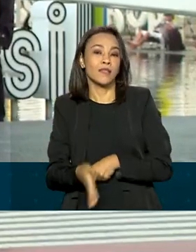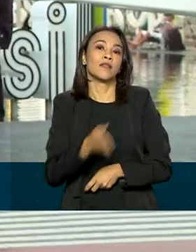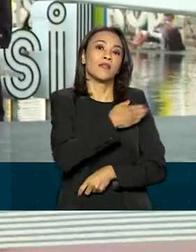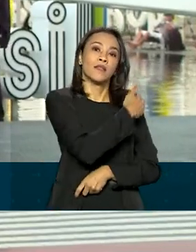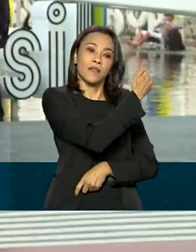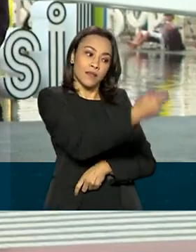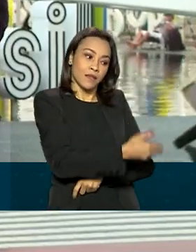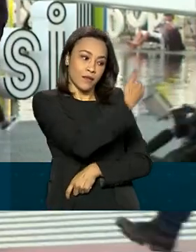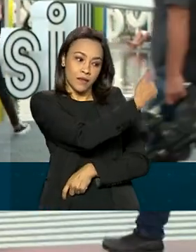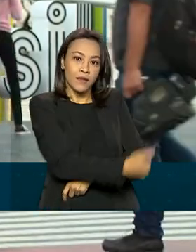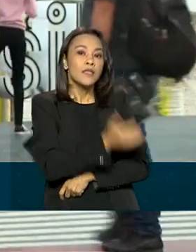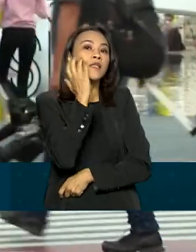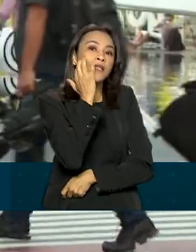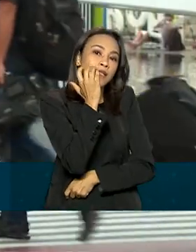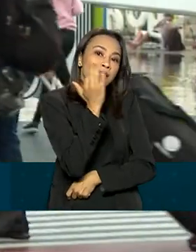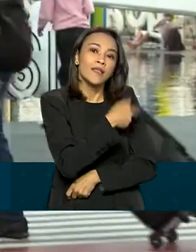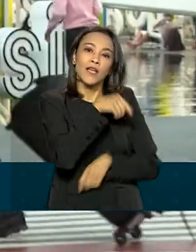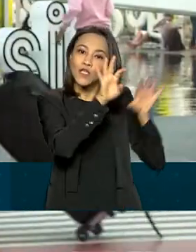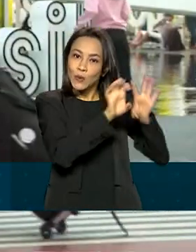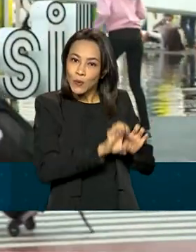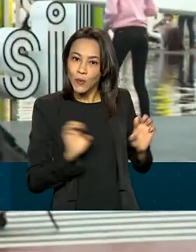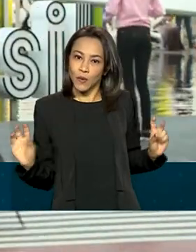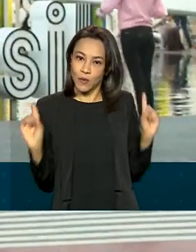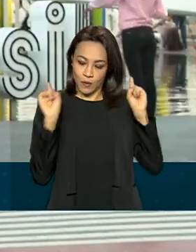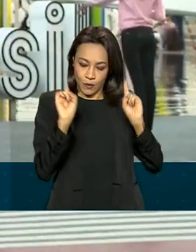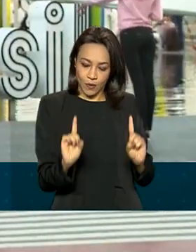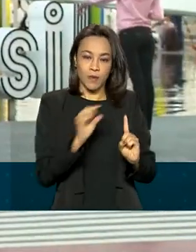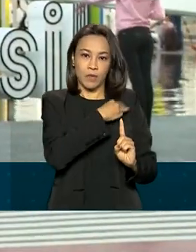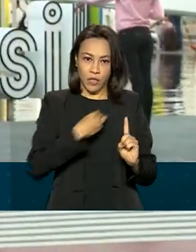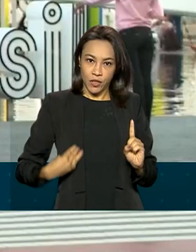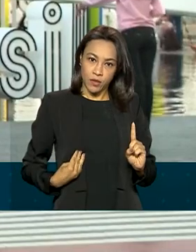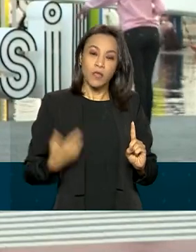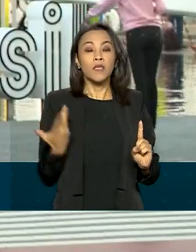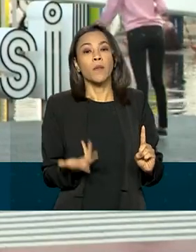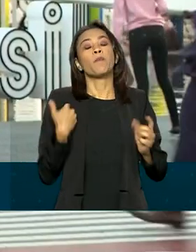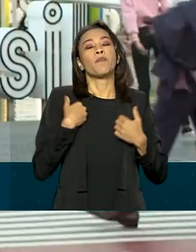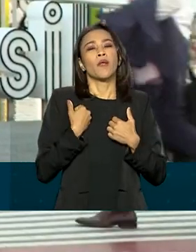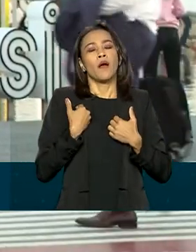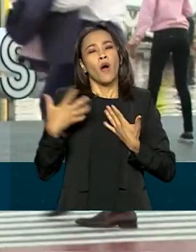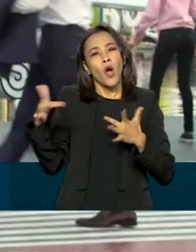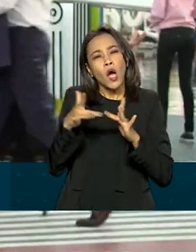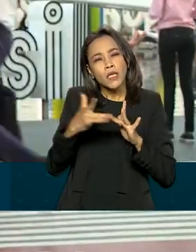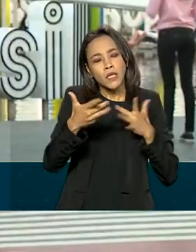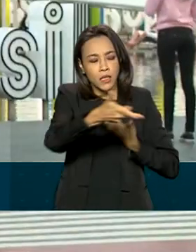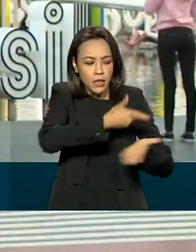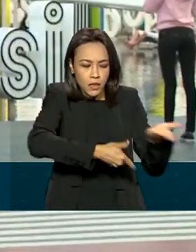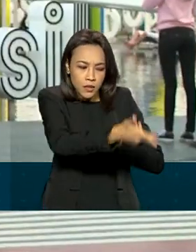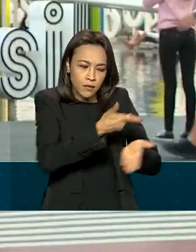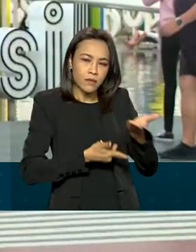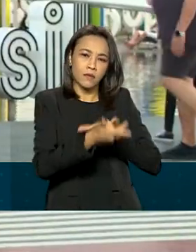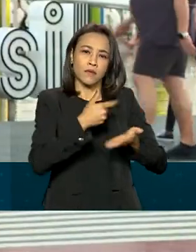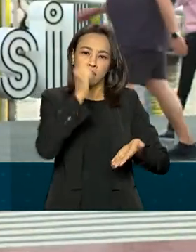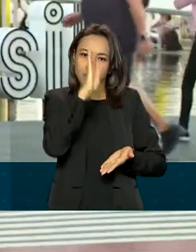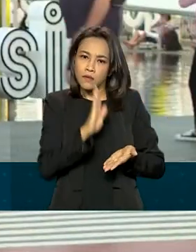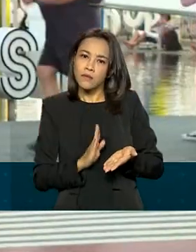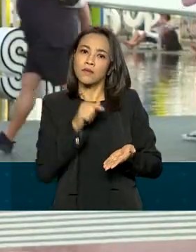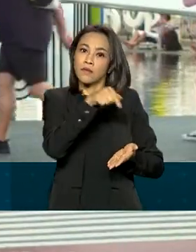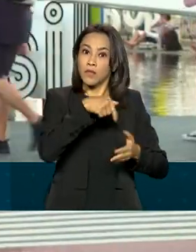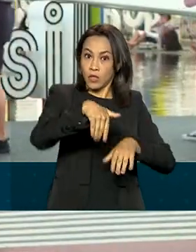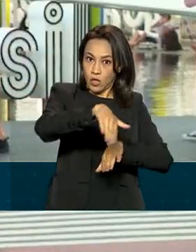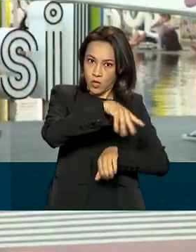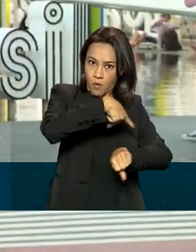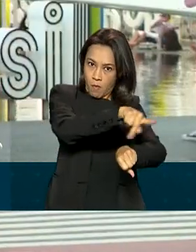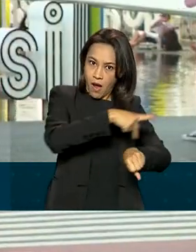Gomes de Freitas, da Infraestrutura. A relação entre o Brasil e os Emirados Árabes tem se fortalecido